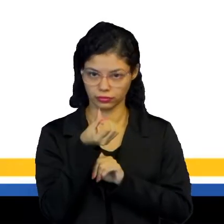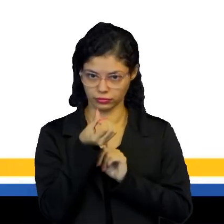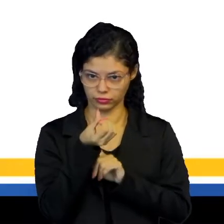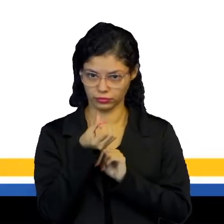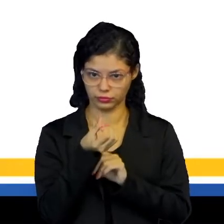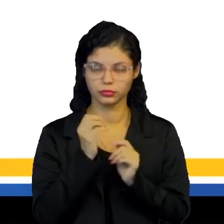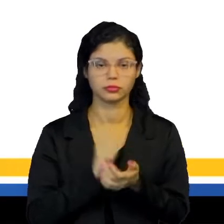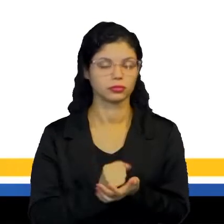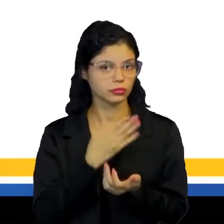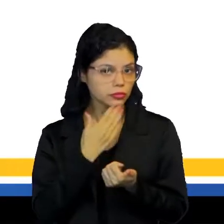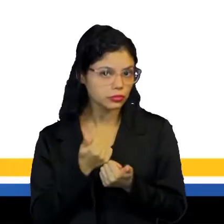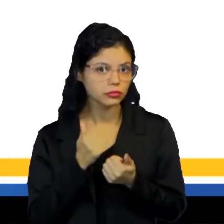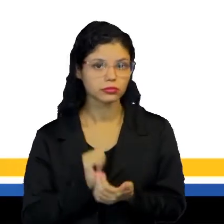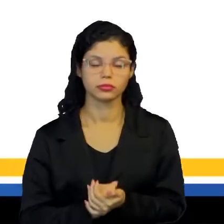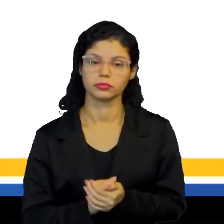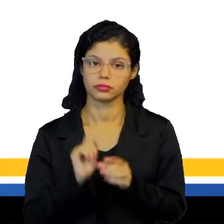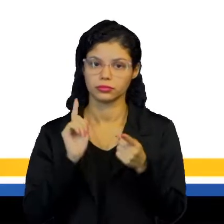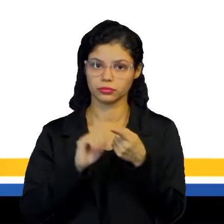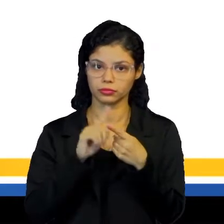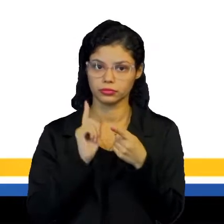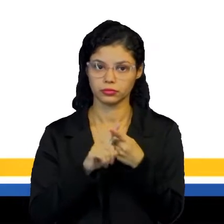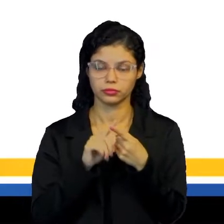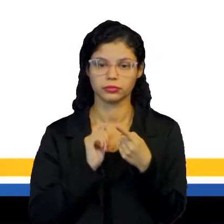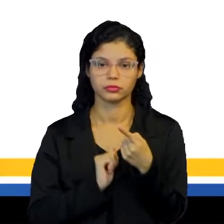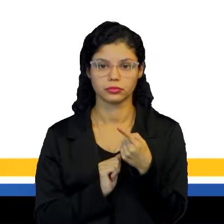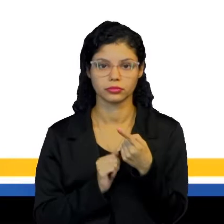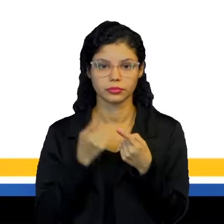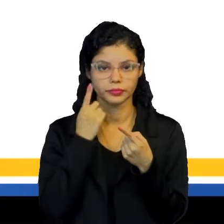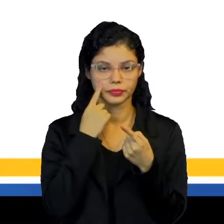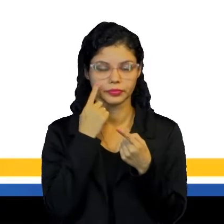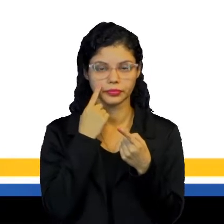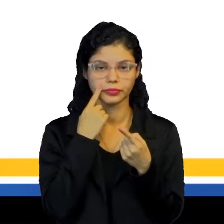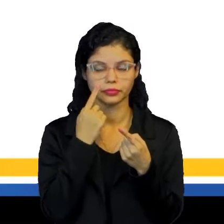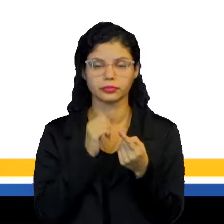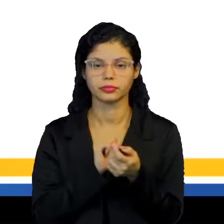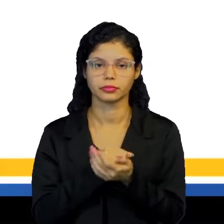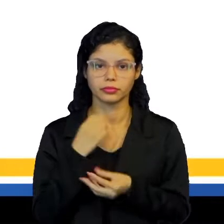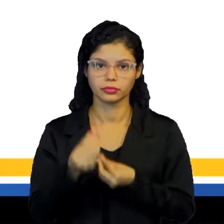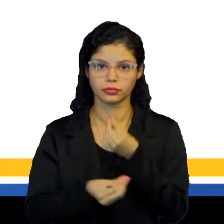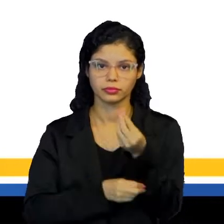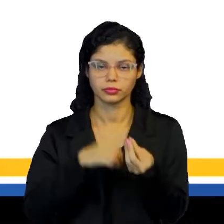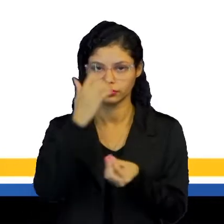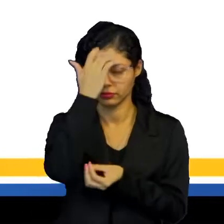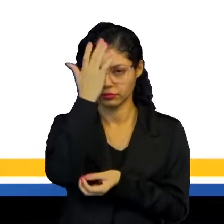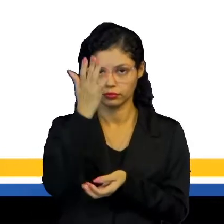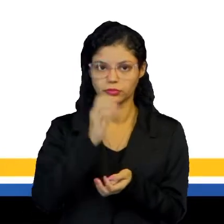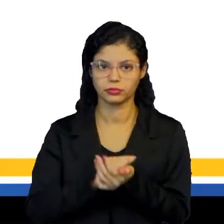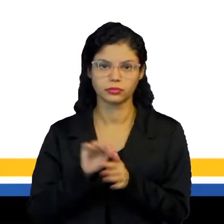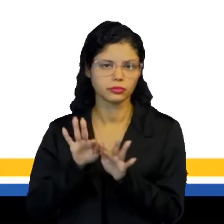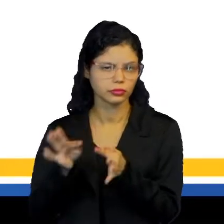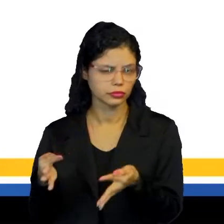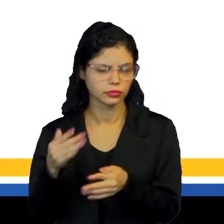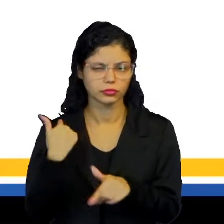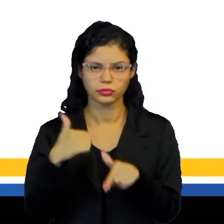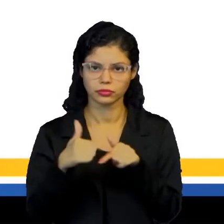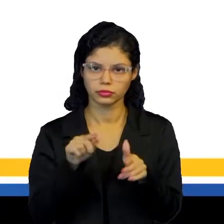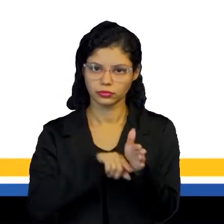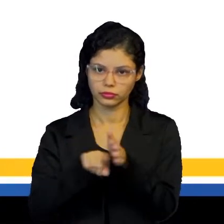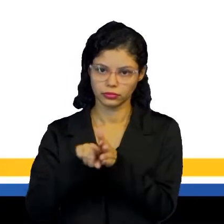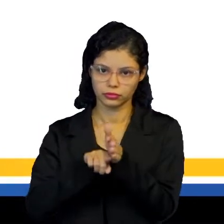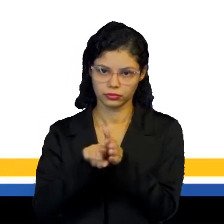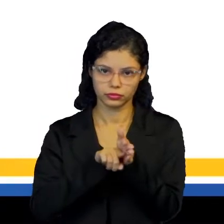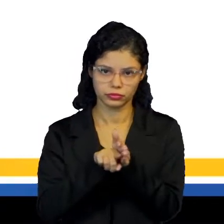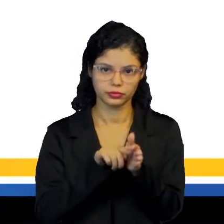pontos, tá? Então vamos lá. Prestem bem atenção como é fácil e simples trabalhar com a